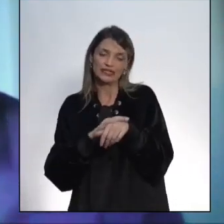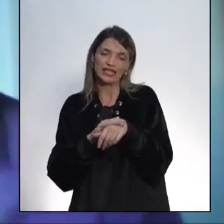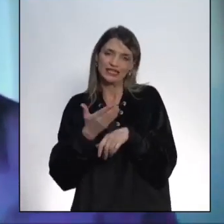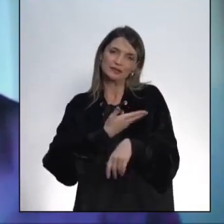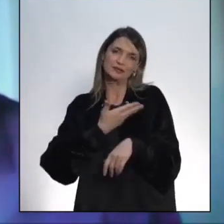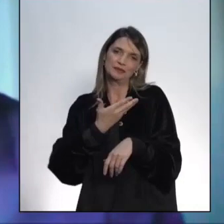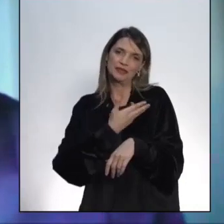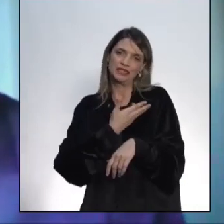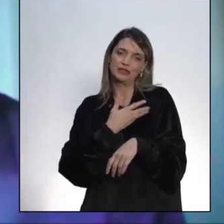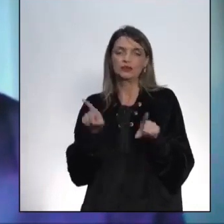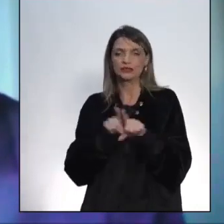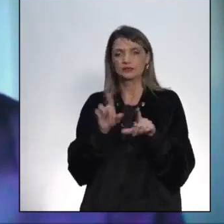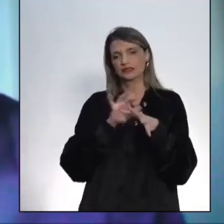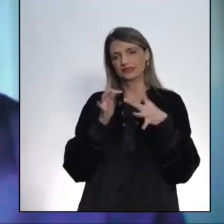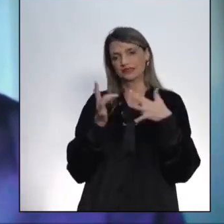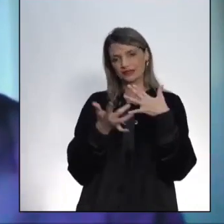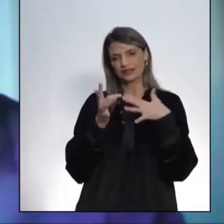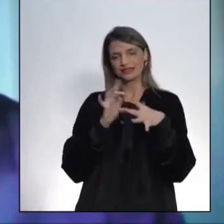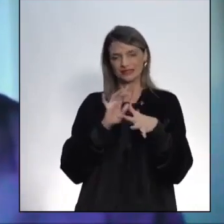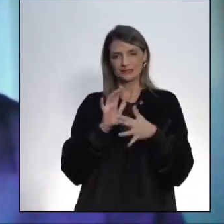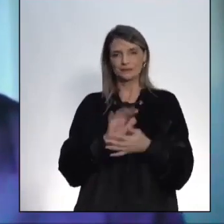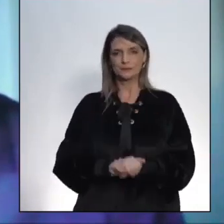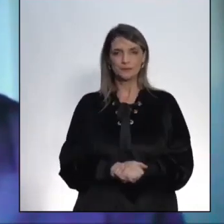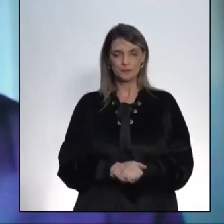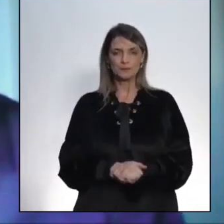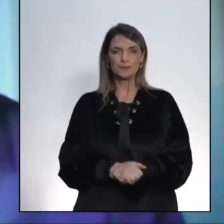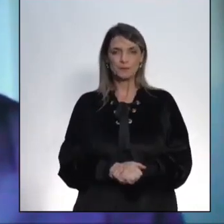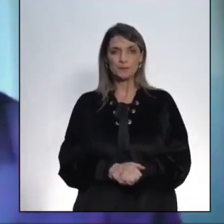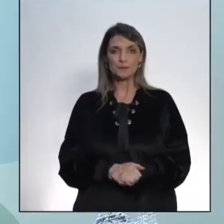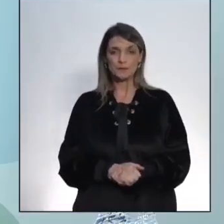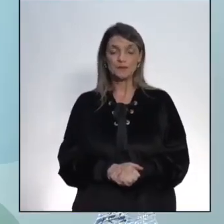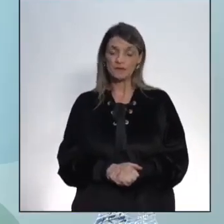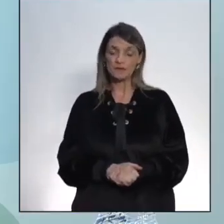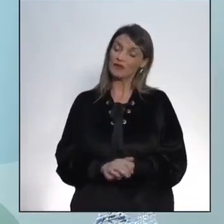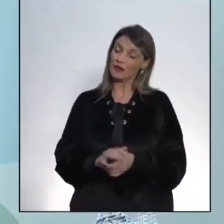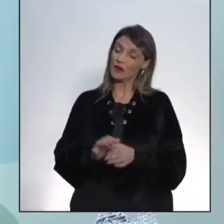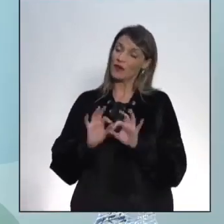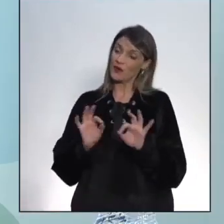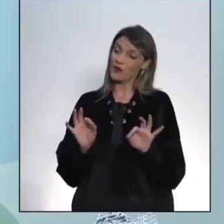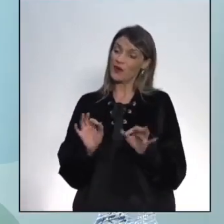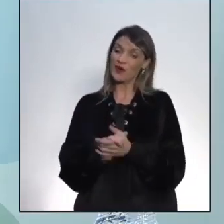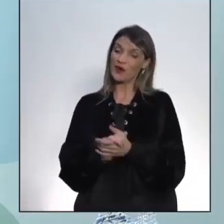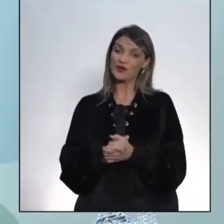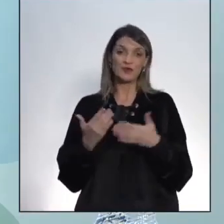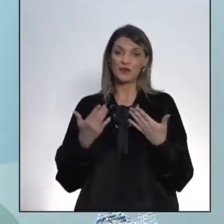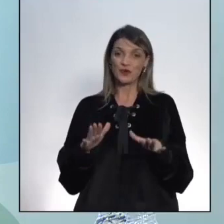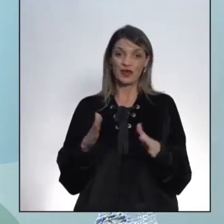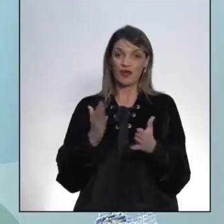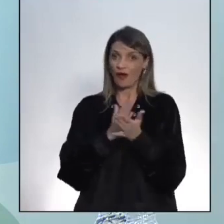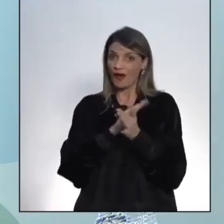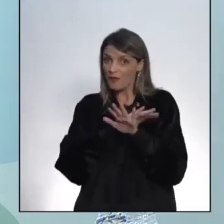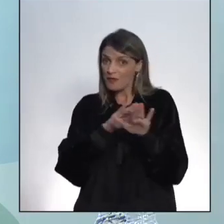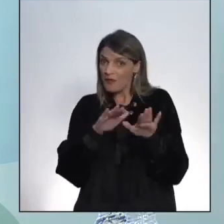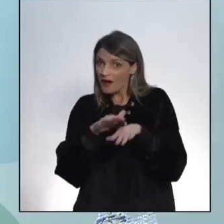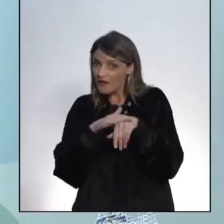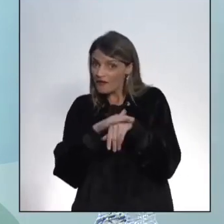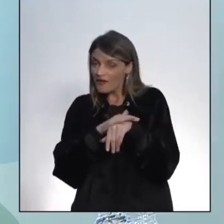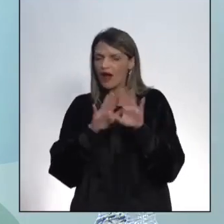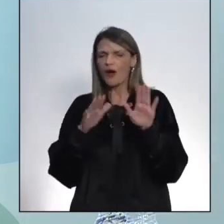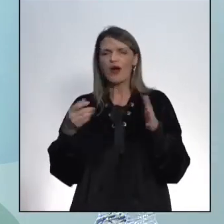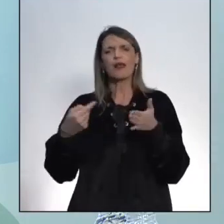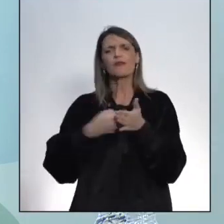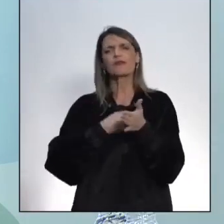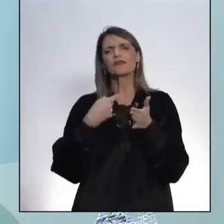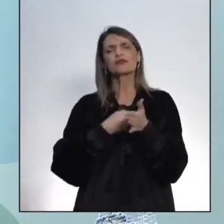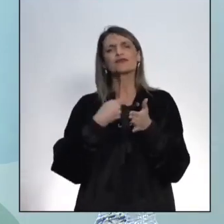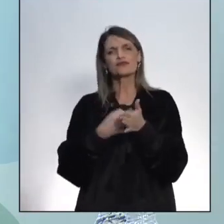através das redes também. Muito bem, eu não quero encerrar o nosso bate-papo, eu vou entrar agora nas perguntas. Já chegou